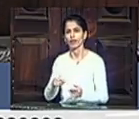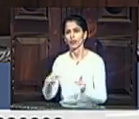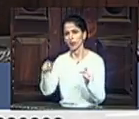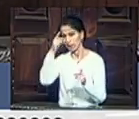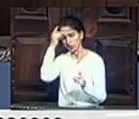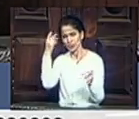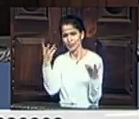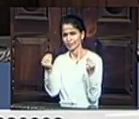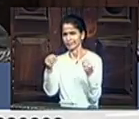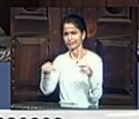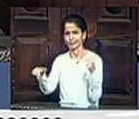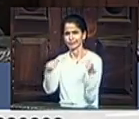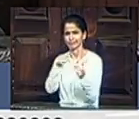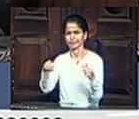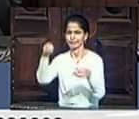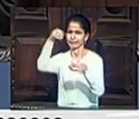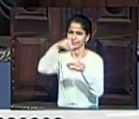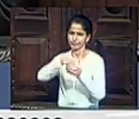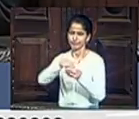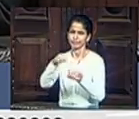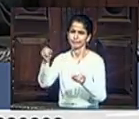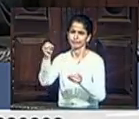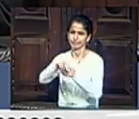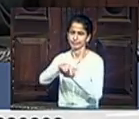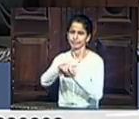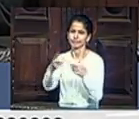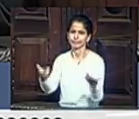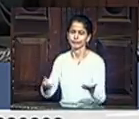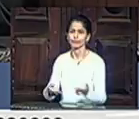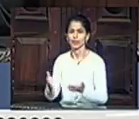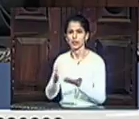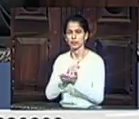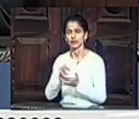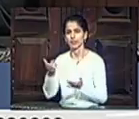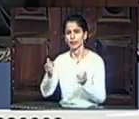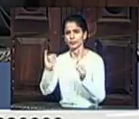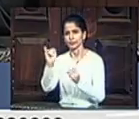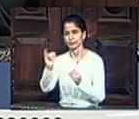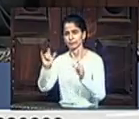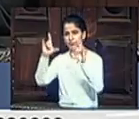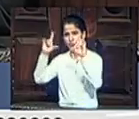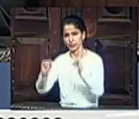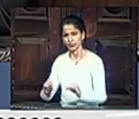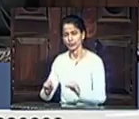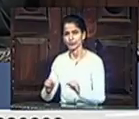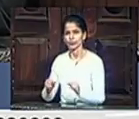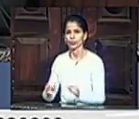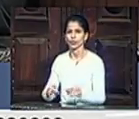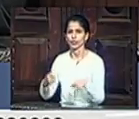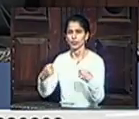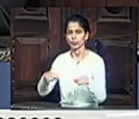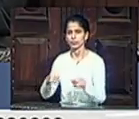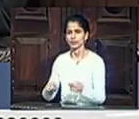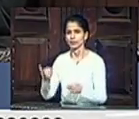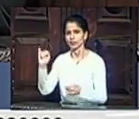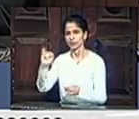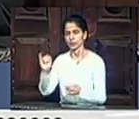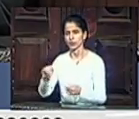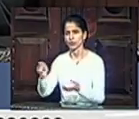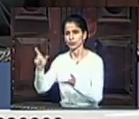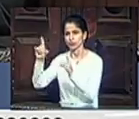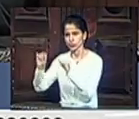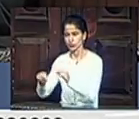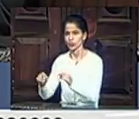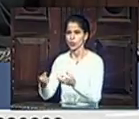muitas pessoas acham, deputado Wagner Montes, que reduzir imposto significa necessariamente diminuir a arrecadação. Não é.